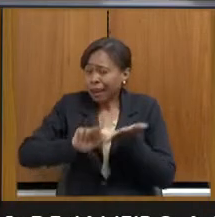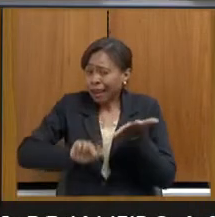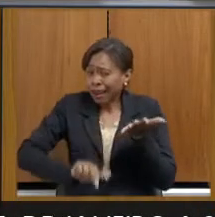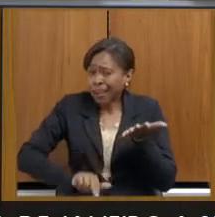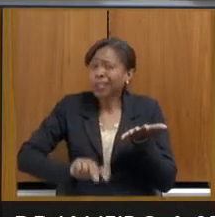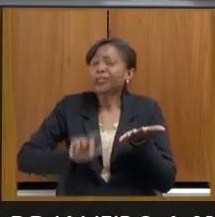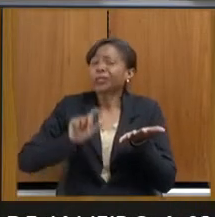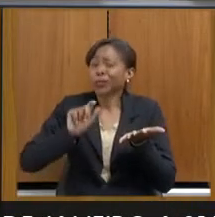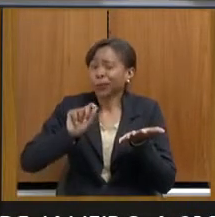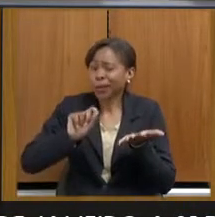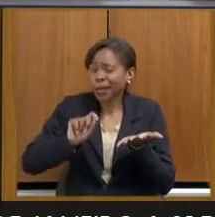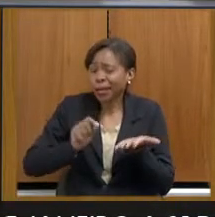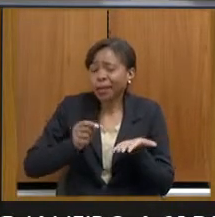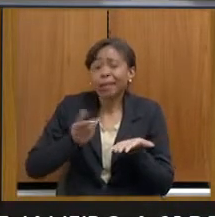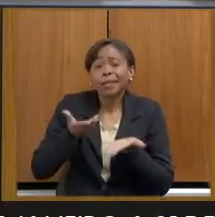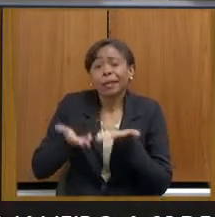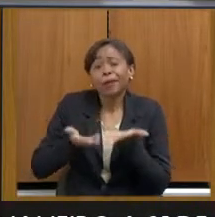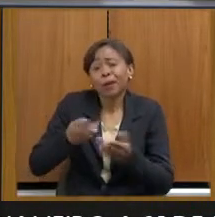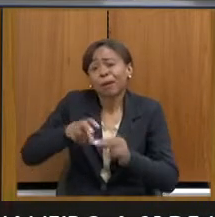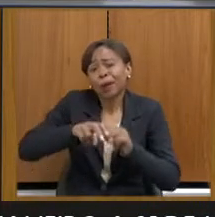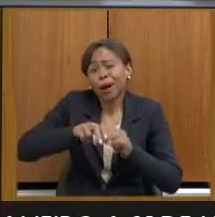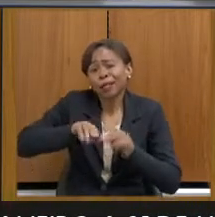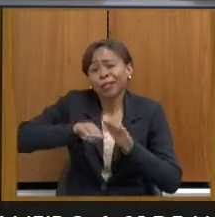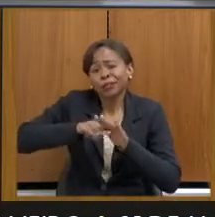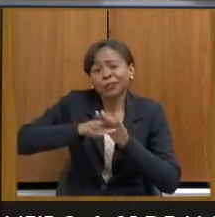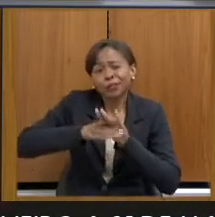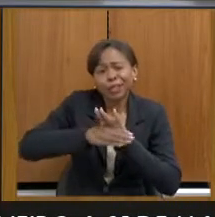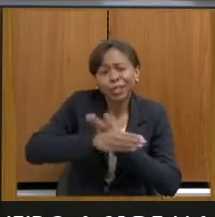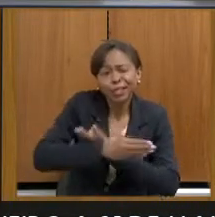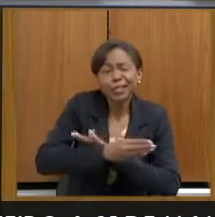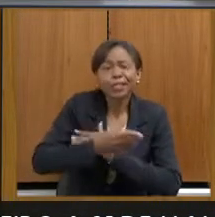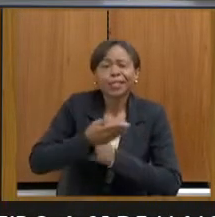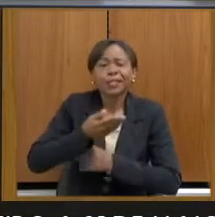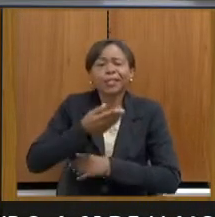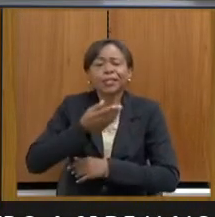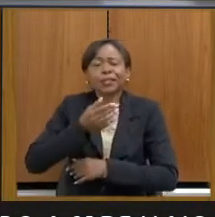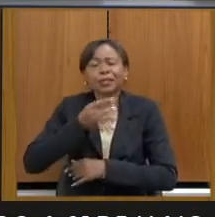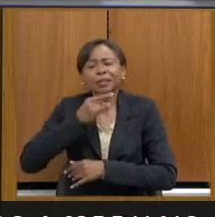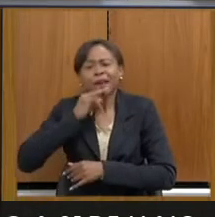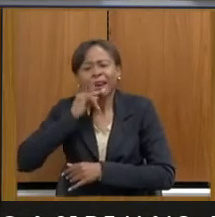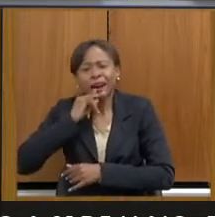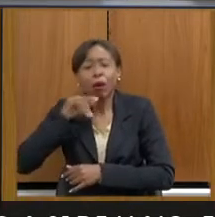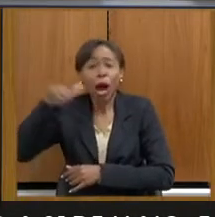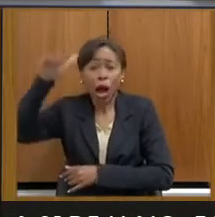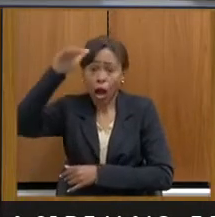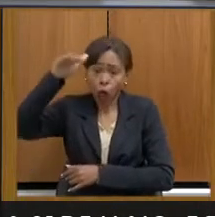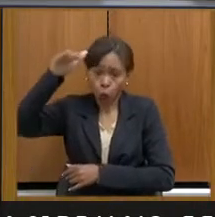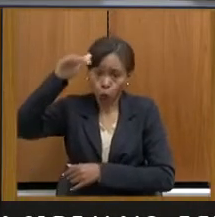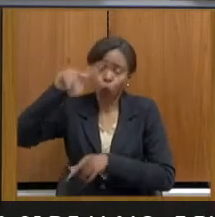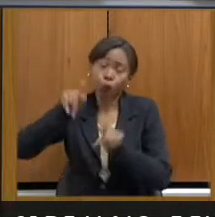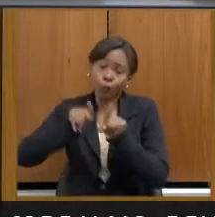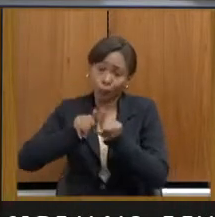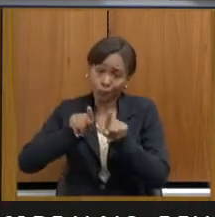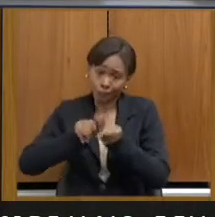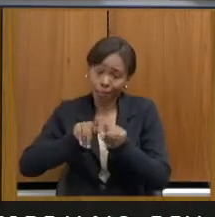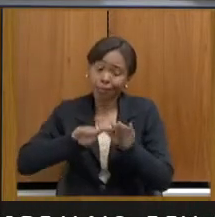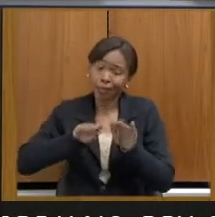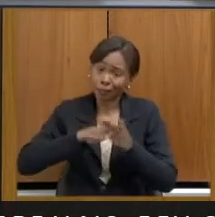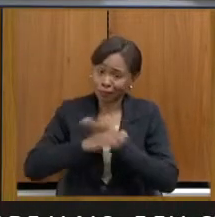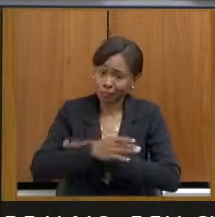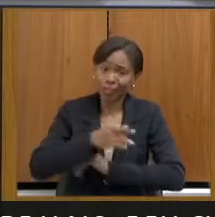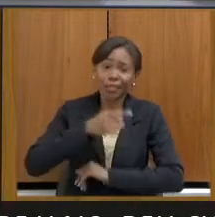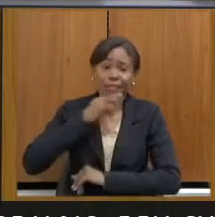química de adultos também o devido ao tratamento de alcoolismo e consegue se eu pudesse